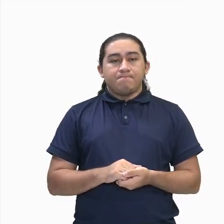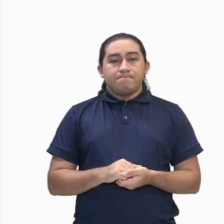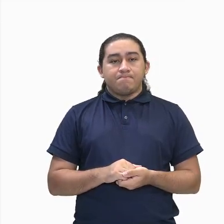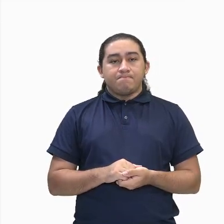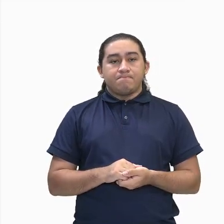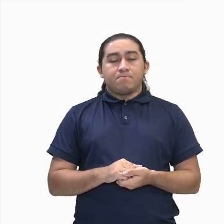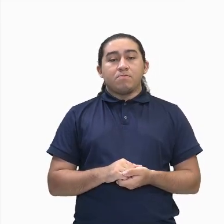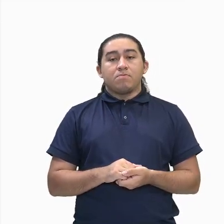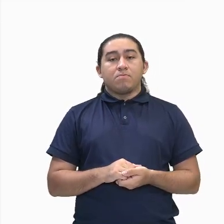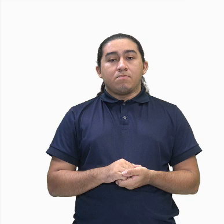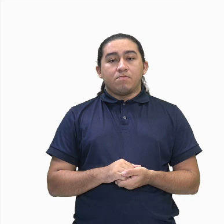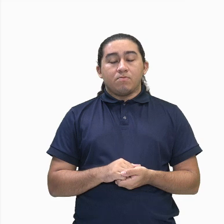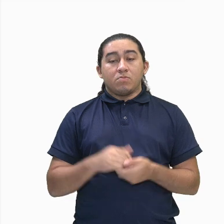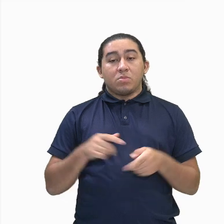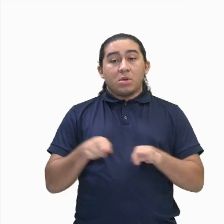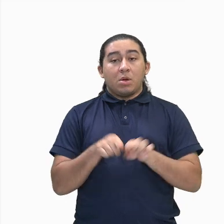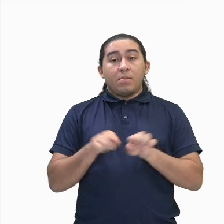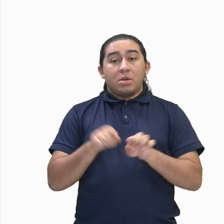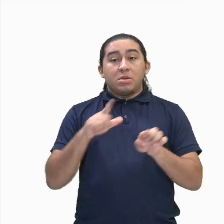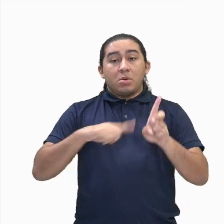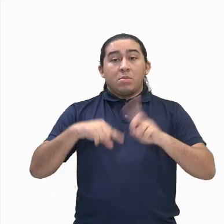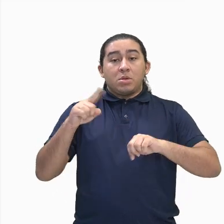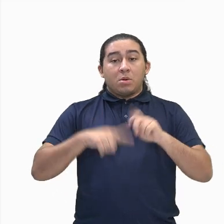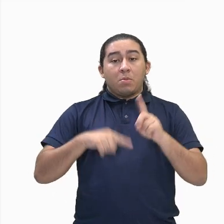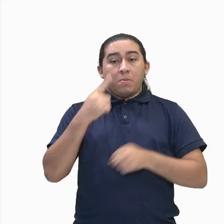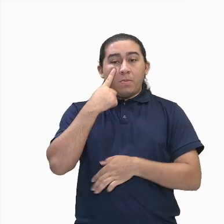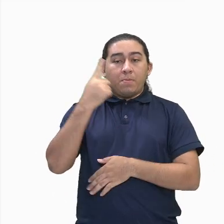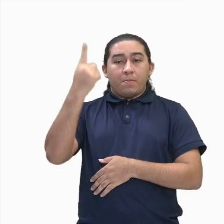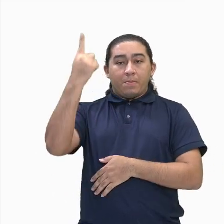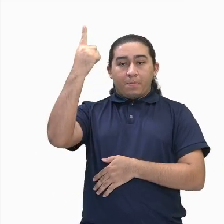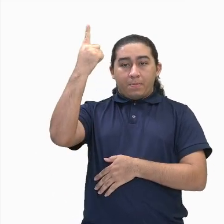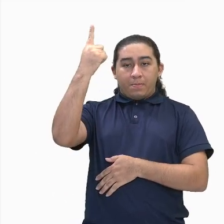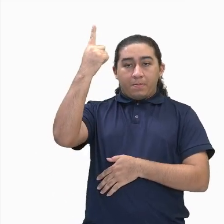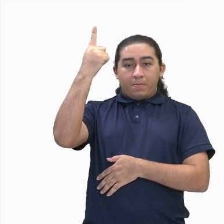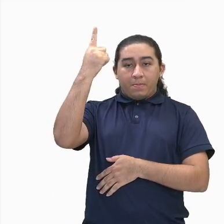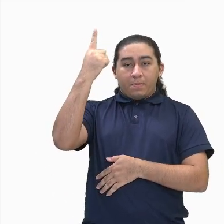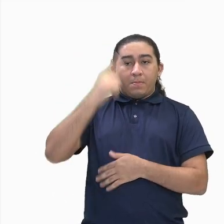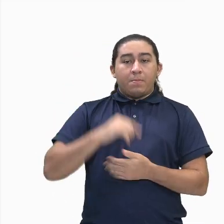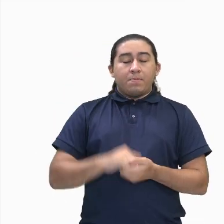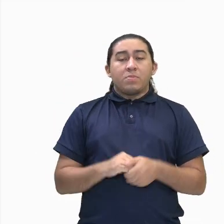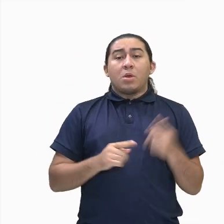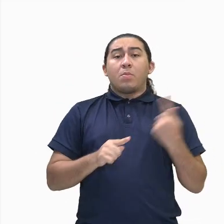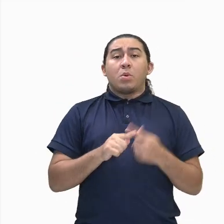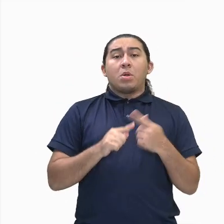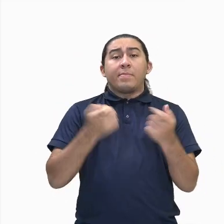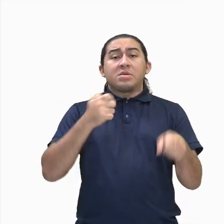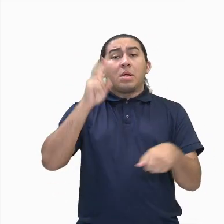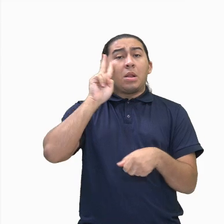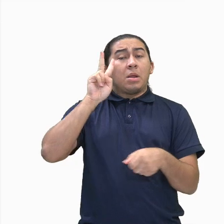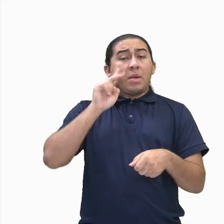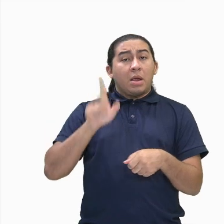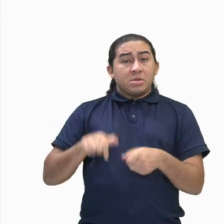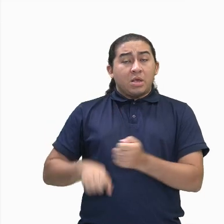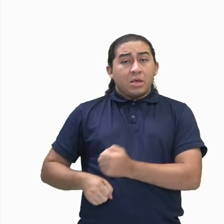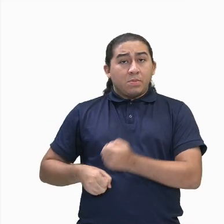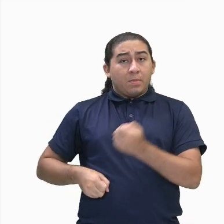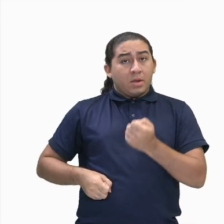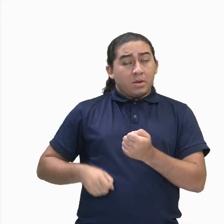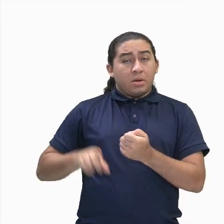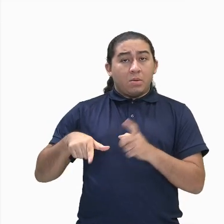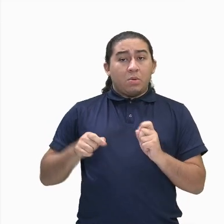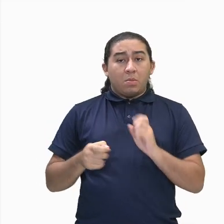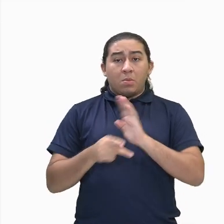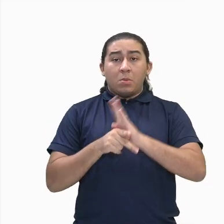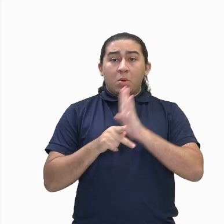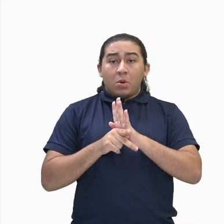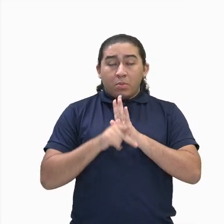uma espada de bronze do reino de Cush. Por que a gente tem que colocar essa espada aí como exemplificação?